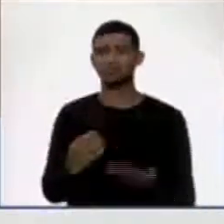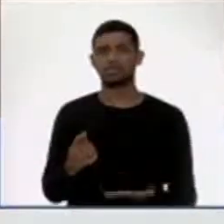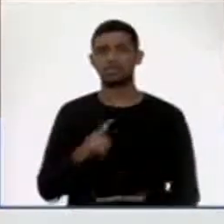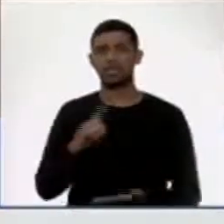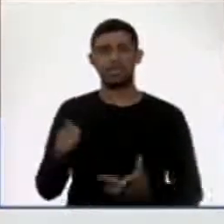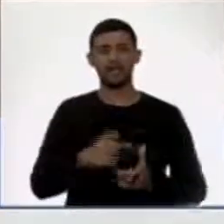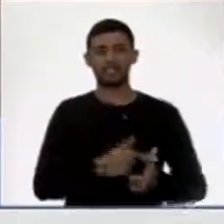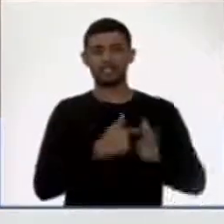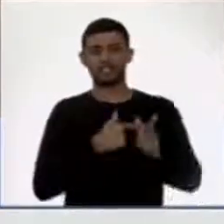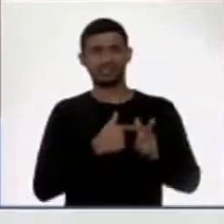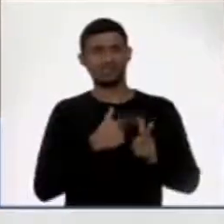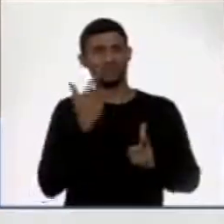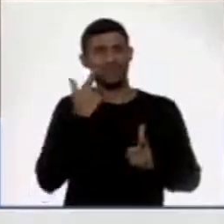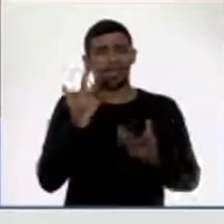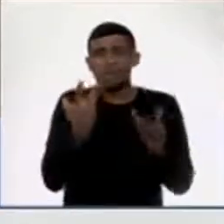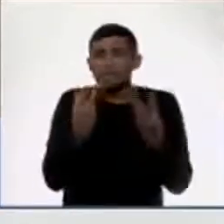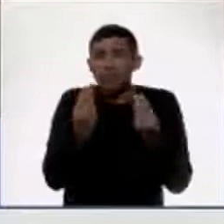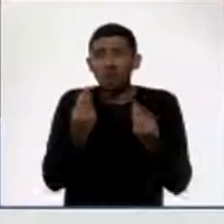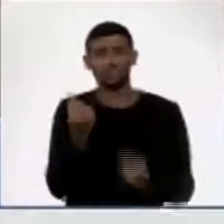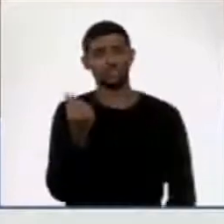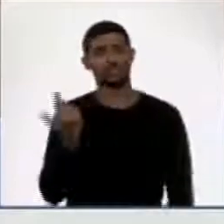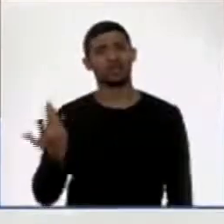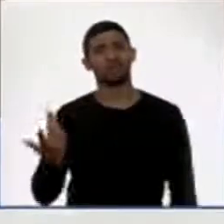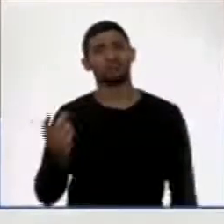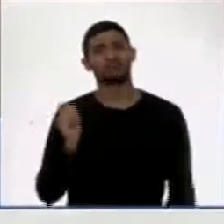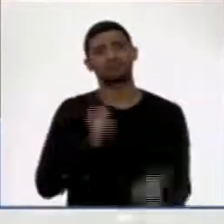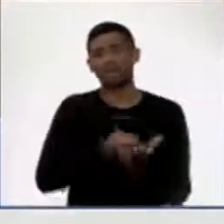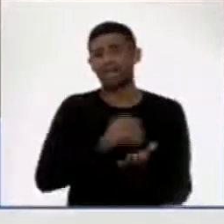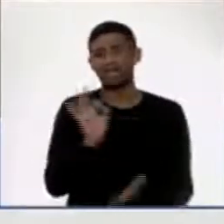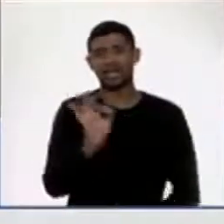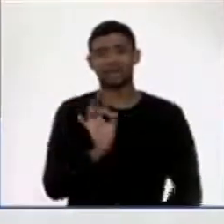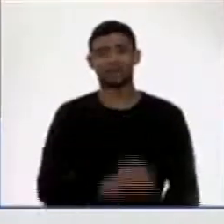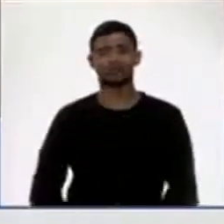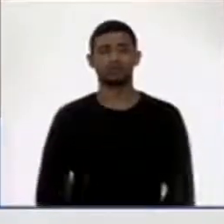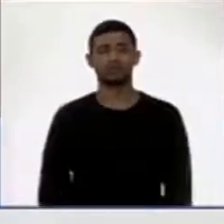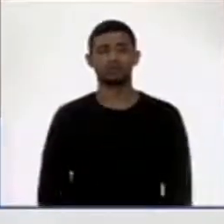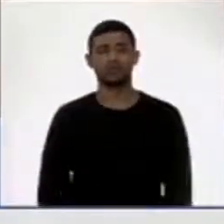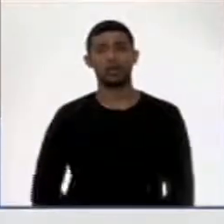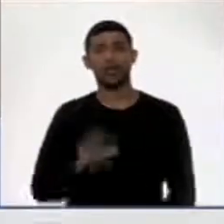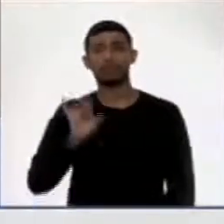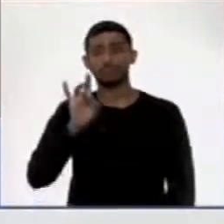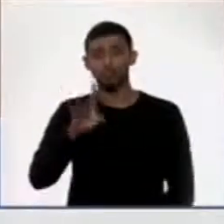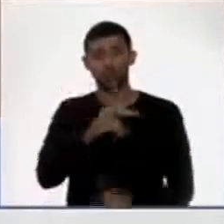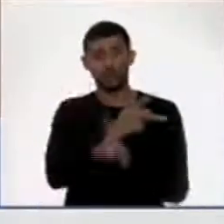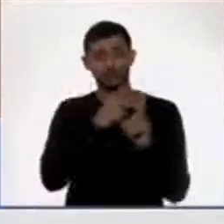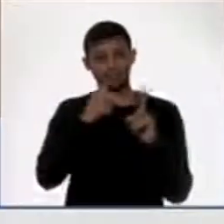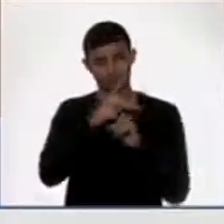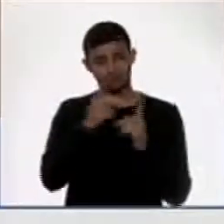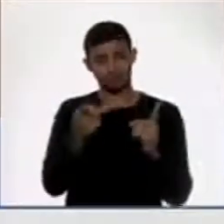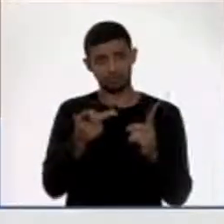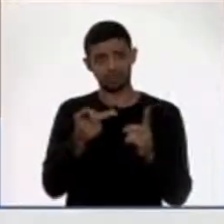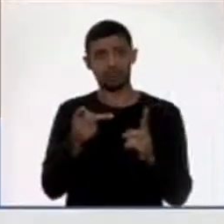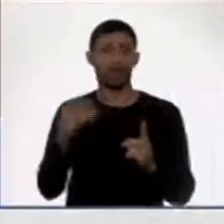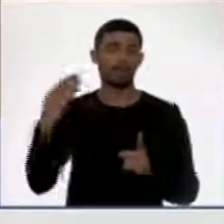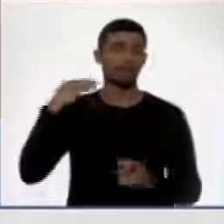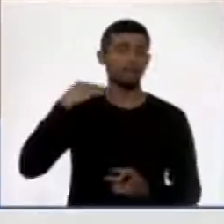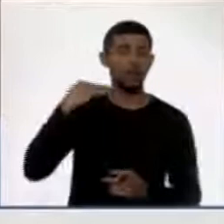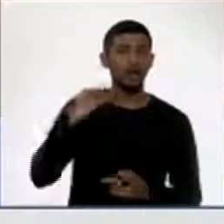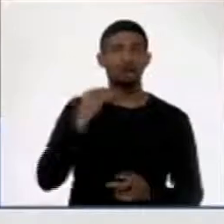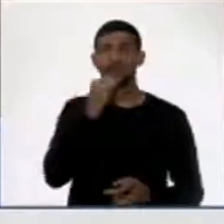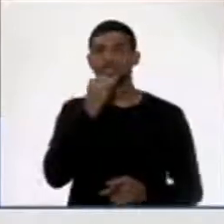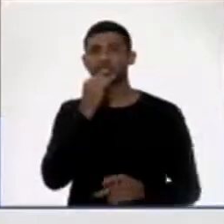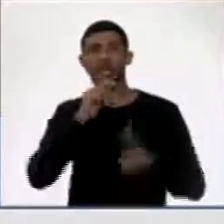sozinhos dezenas de bilhões de reais. Somente a Previdência, bancos como